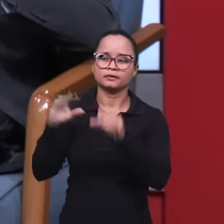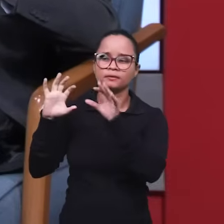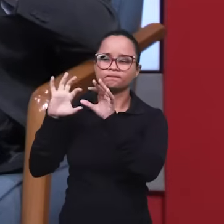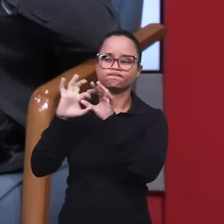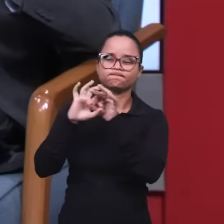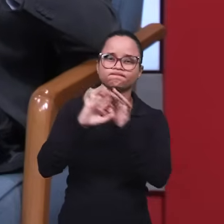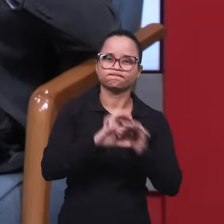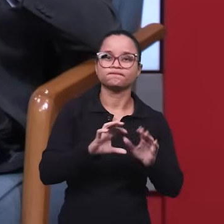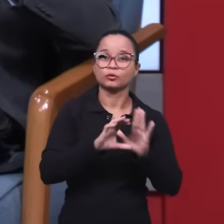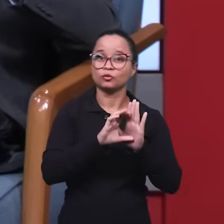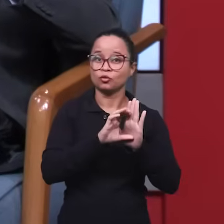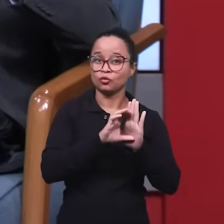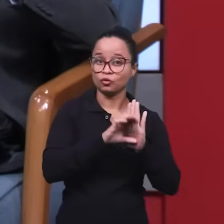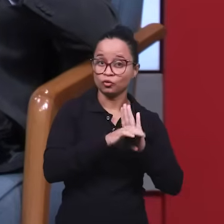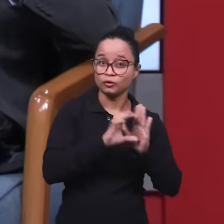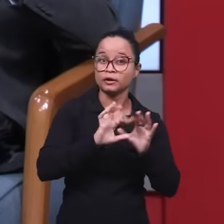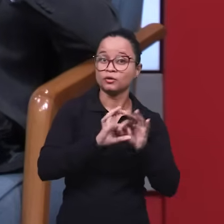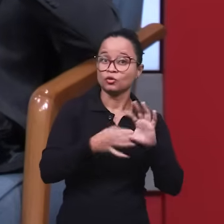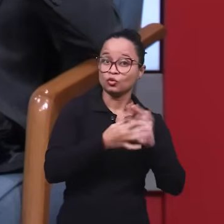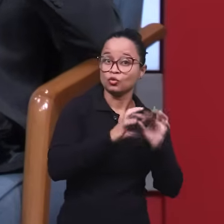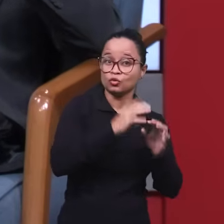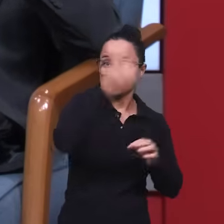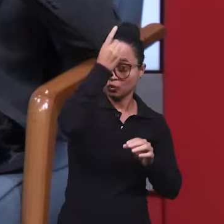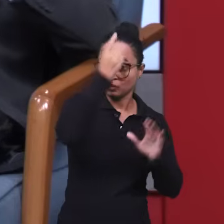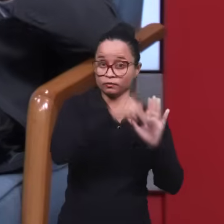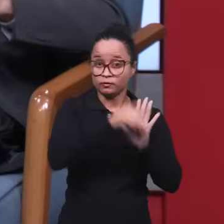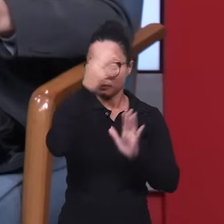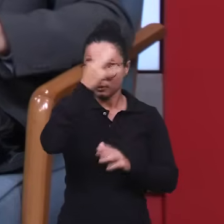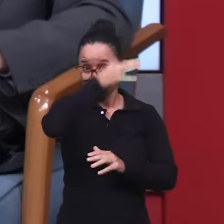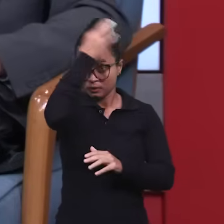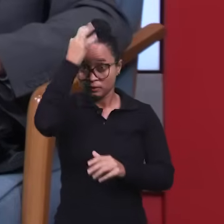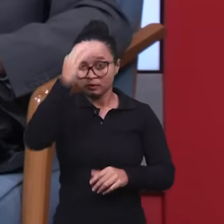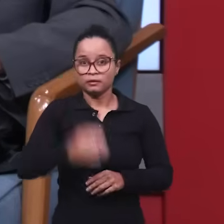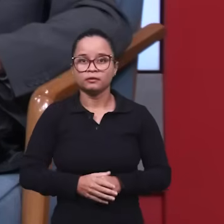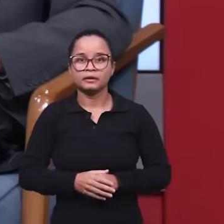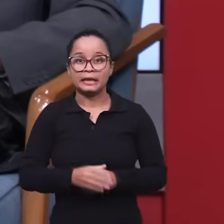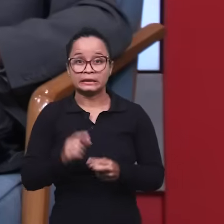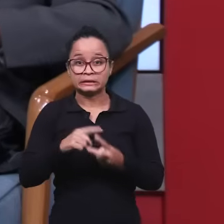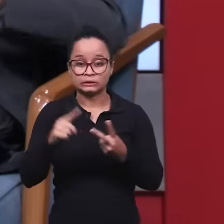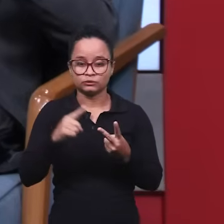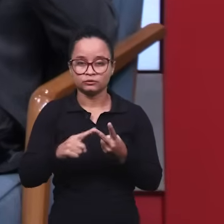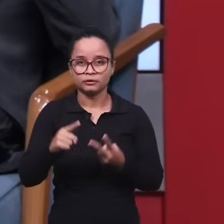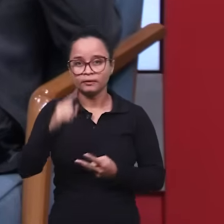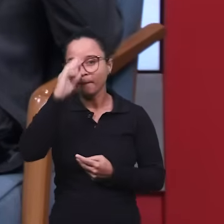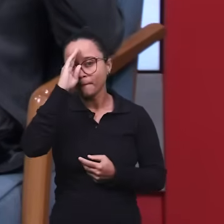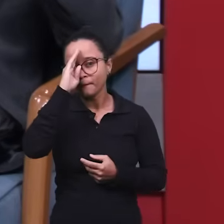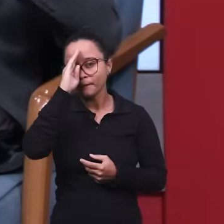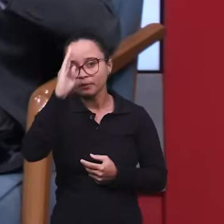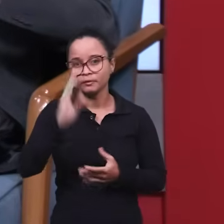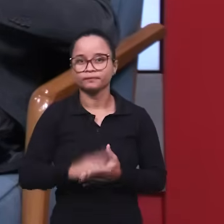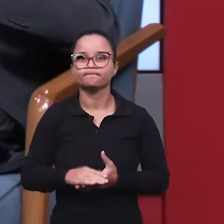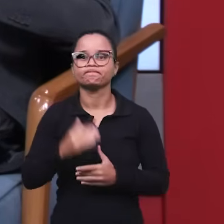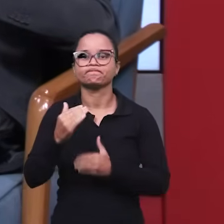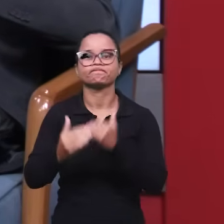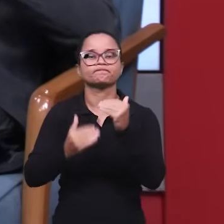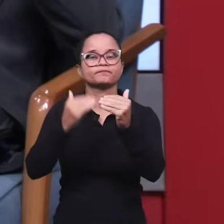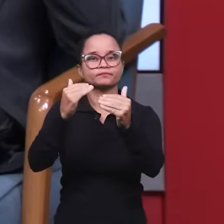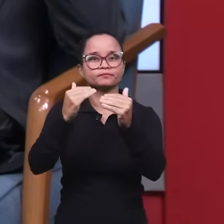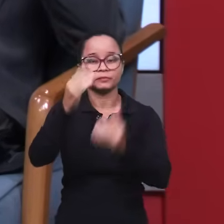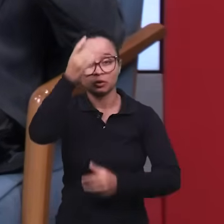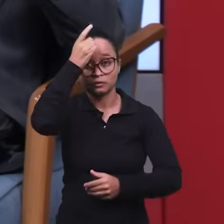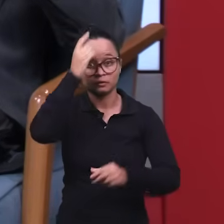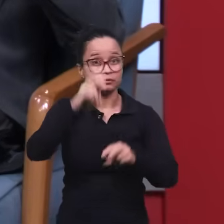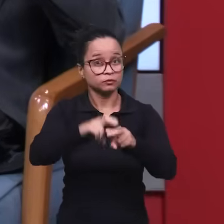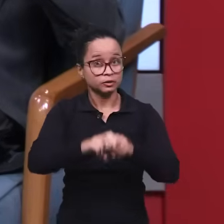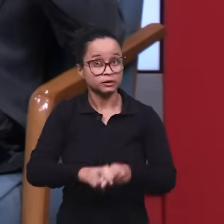dos dons espirituais, no funcionamento da igreja como corpo, são fundamentais, porque eles se aperfeiçoam nisso. É